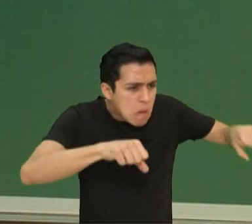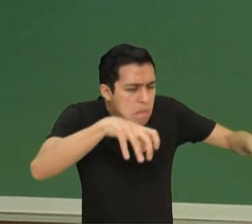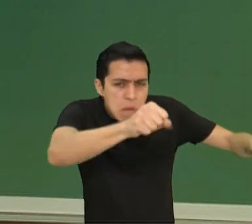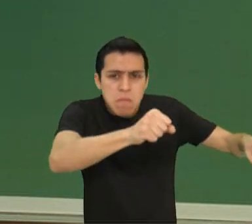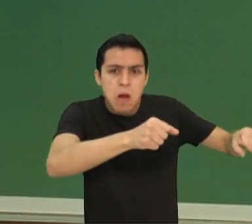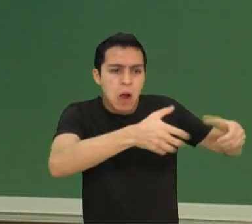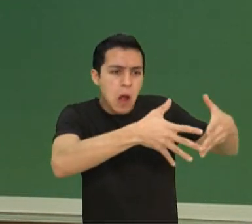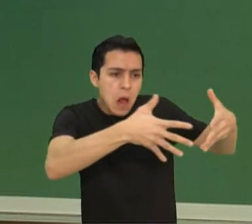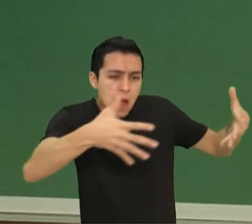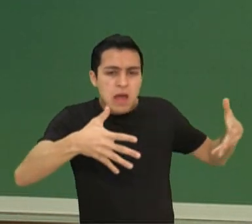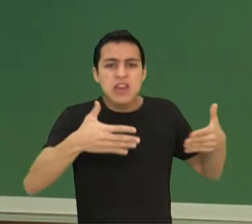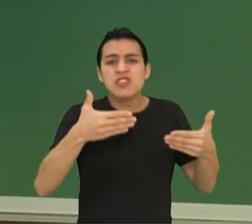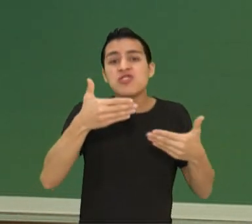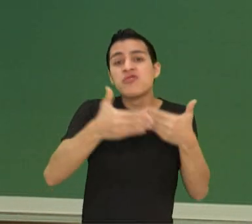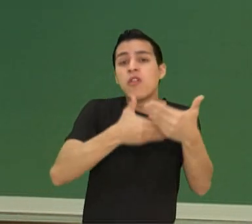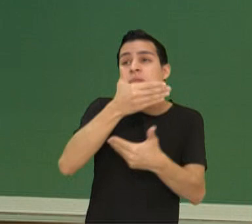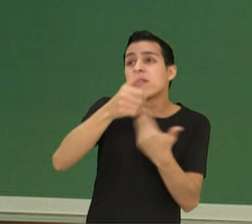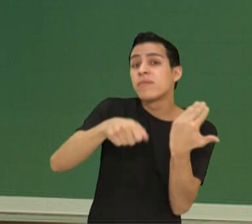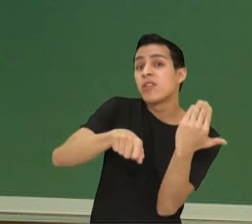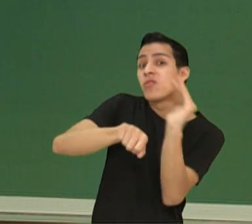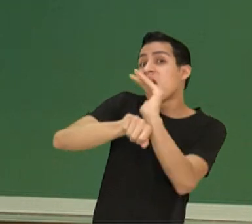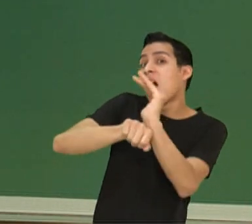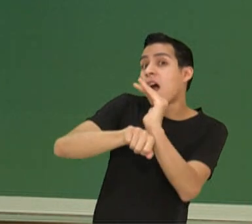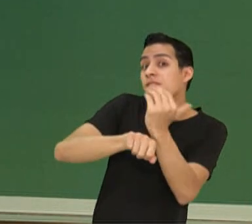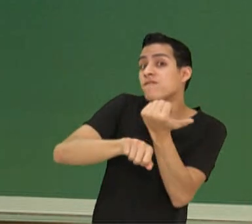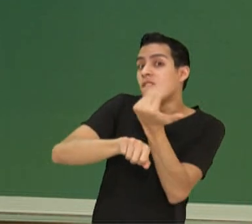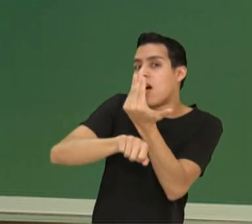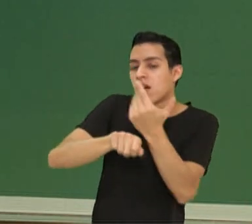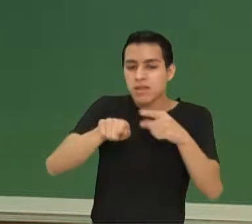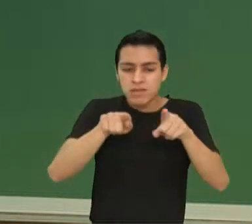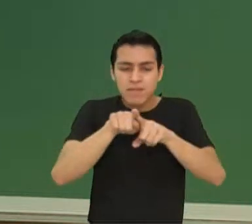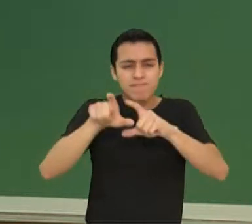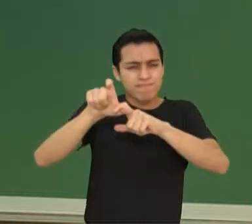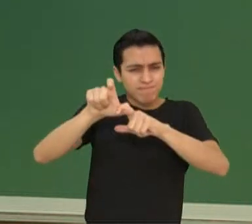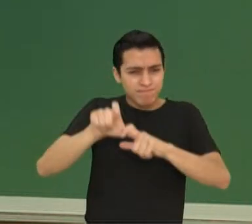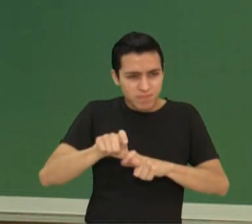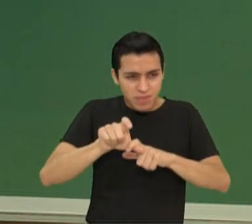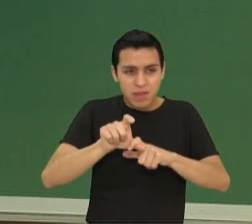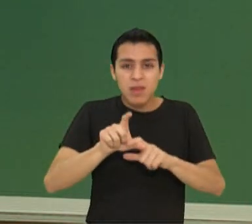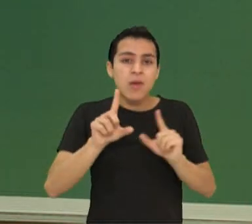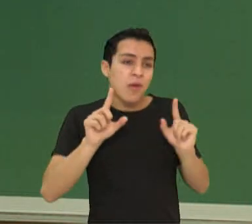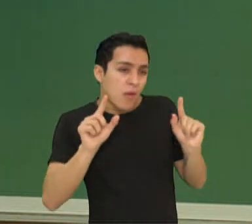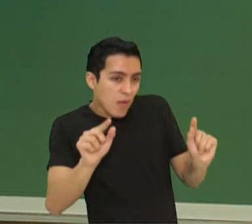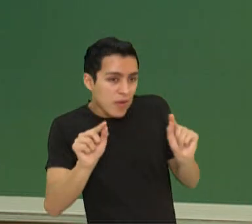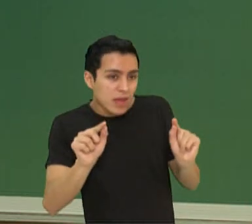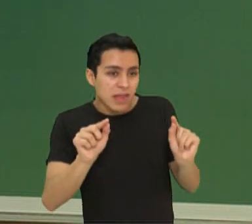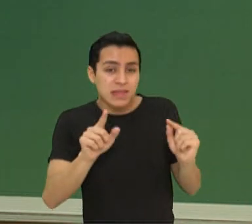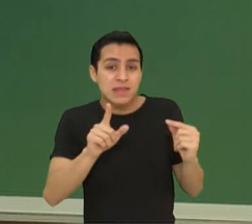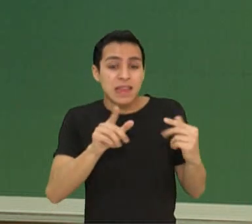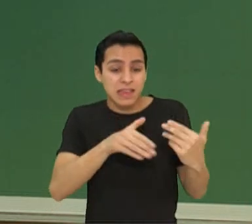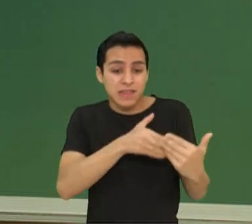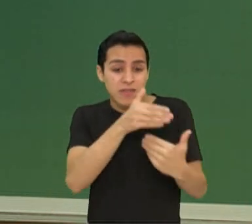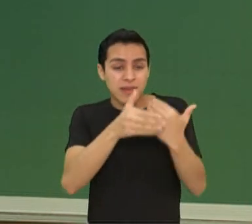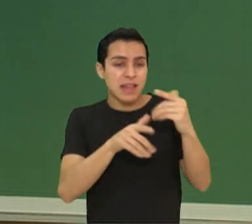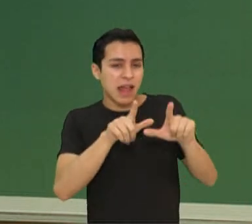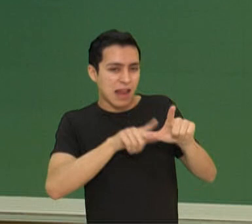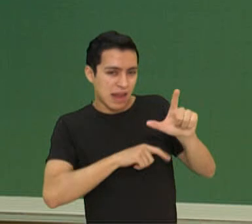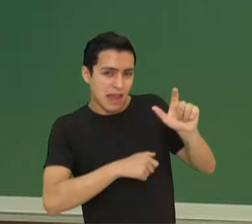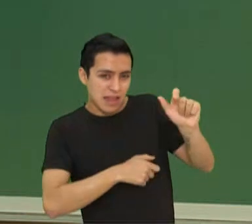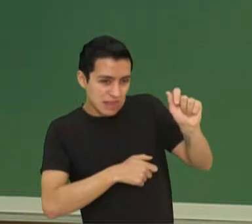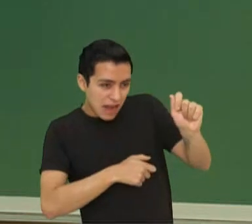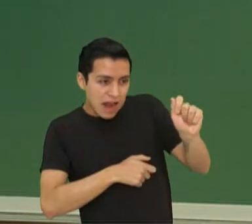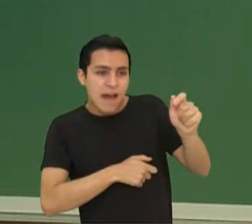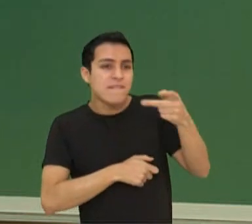agrária, desenvolvimento para fora e dependência. Aqui o segredo só estava no desenvolvimento para fora, né? A letra A ia trazer